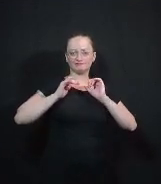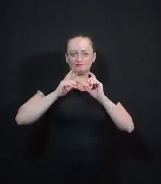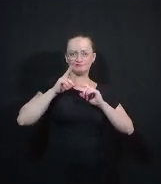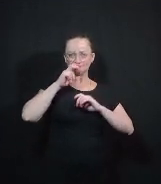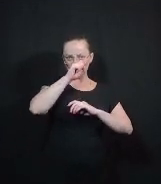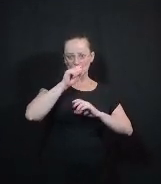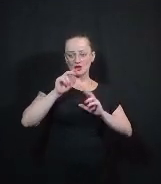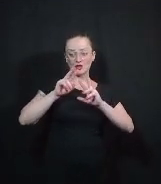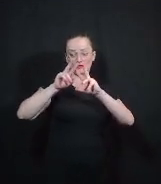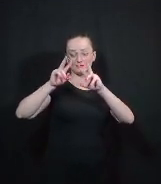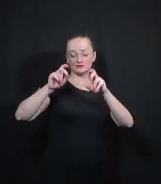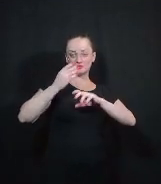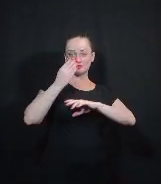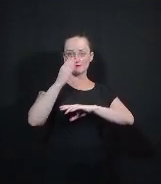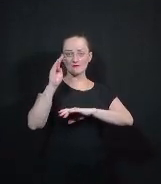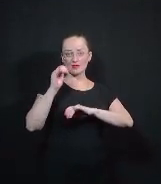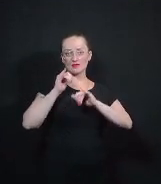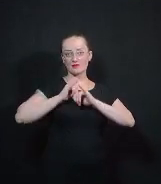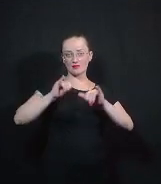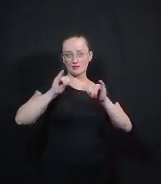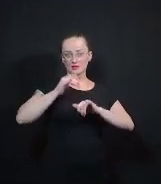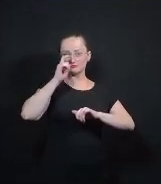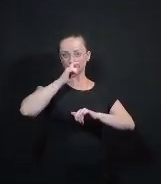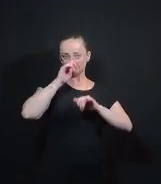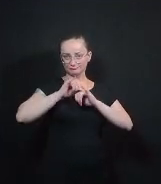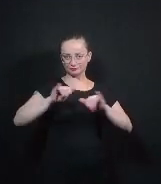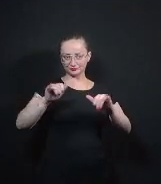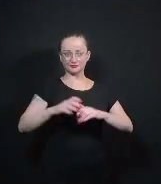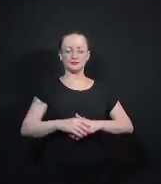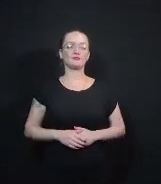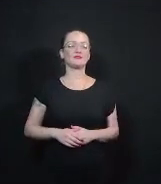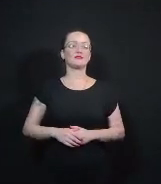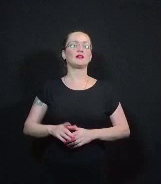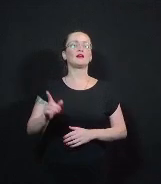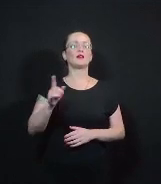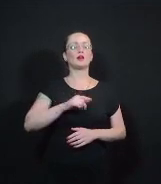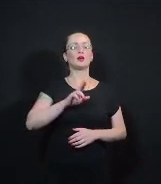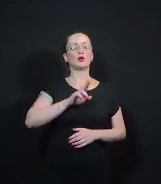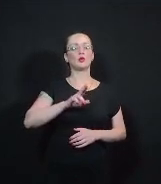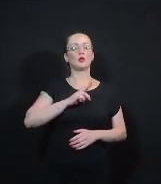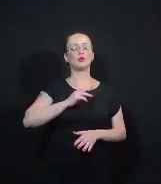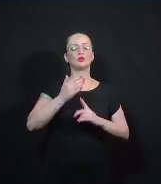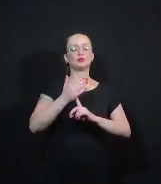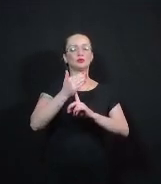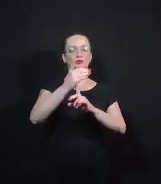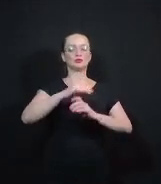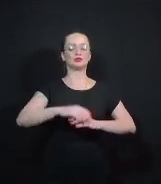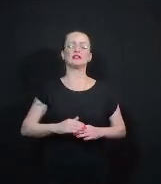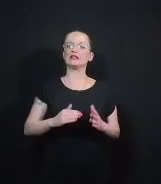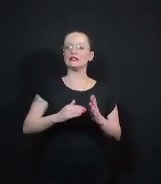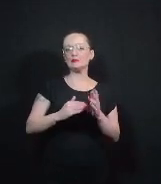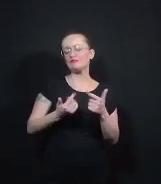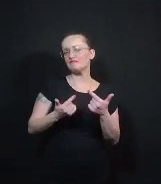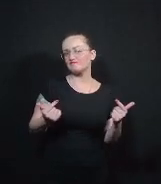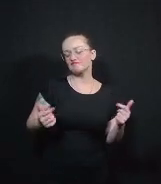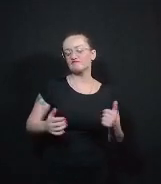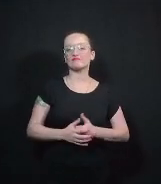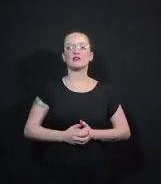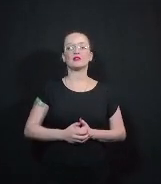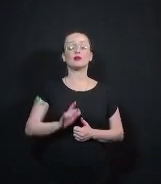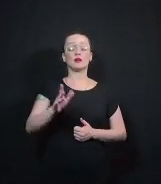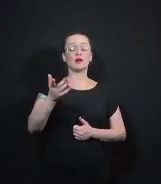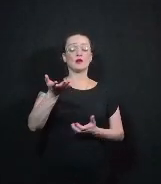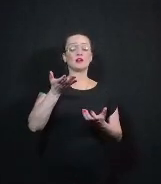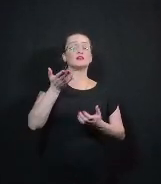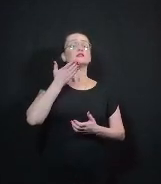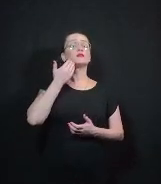Quando o tema, enfim, era desinformação, limites para o uso das tecnologias. Eu queria ouvir de vocês